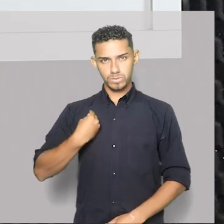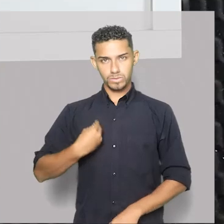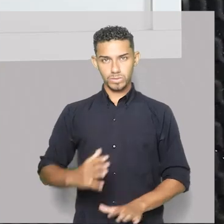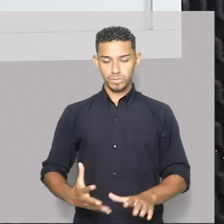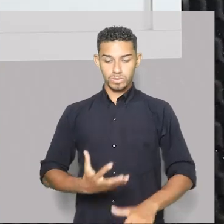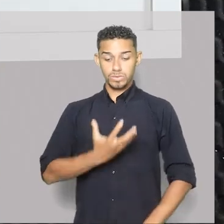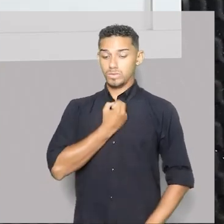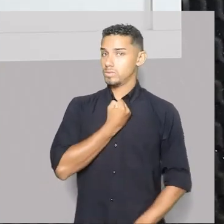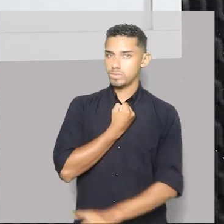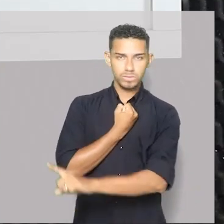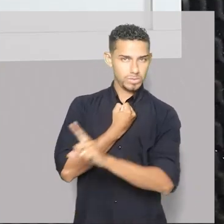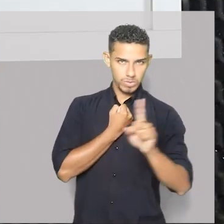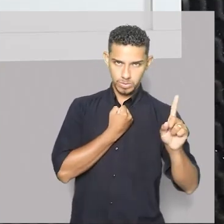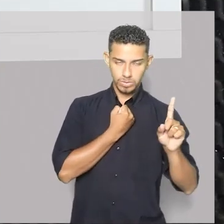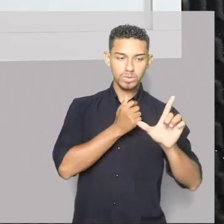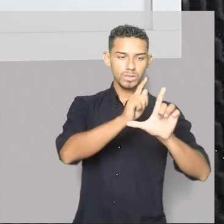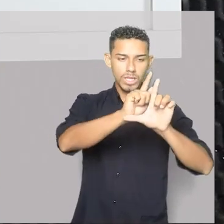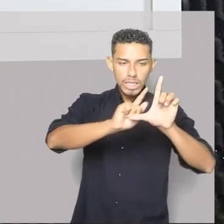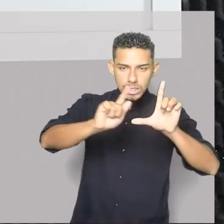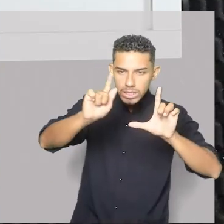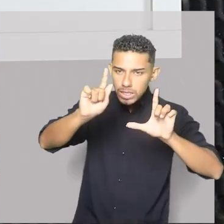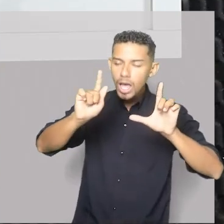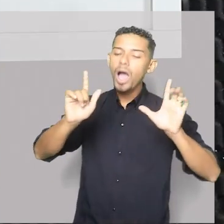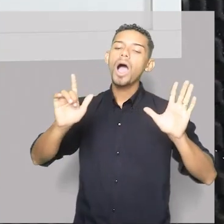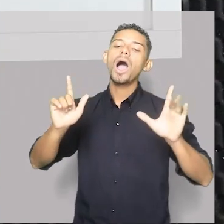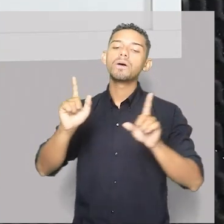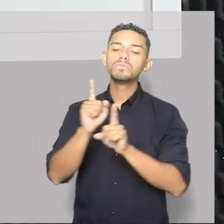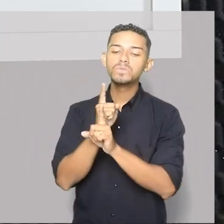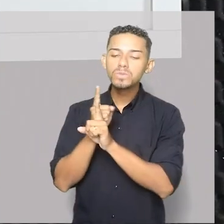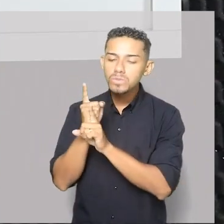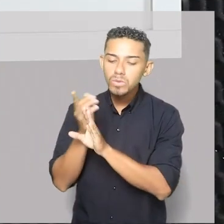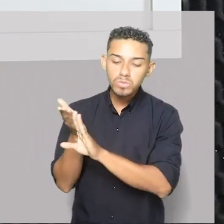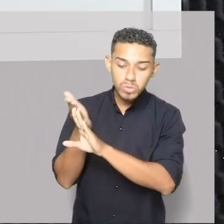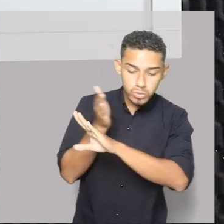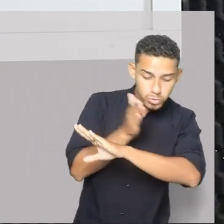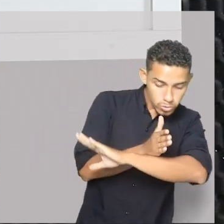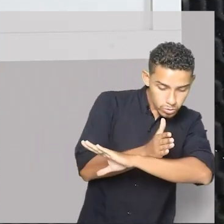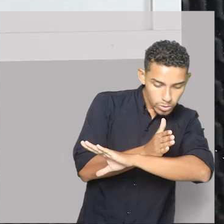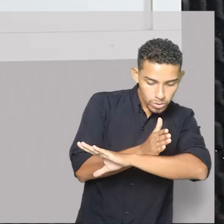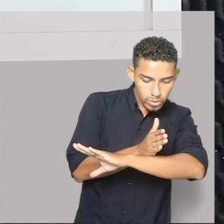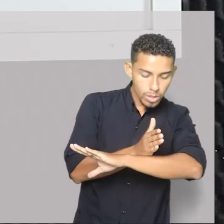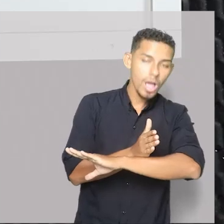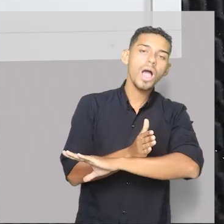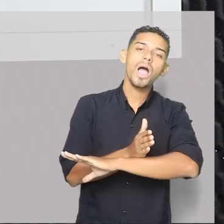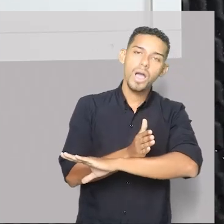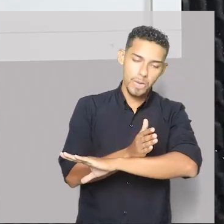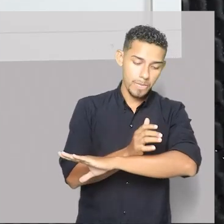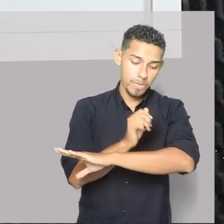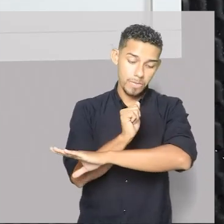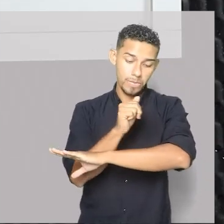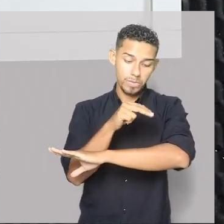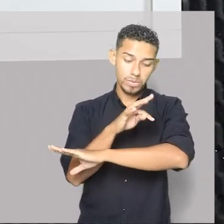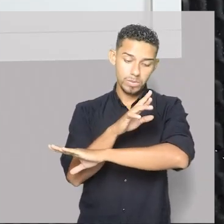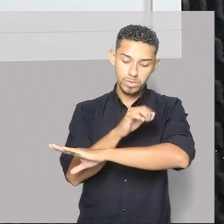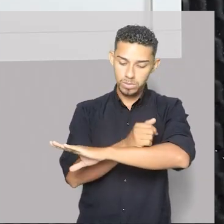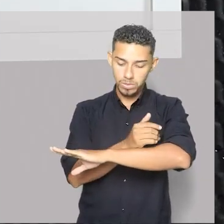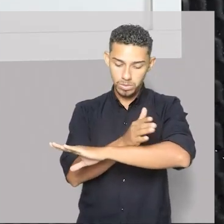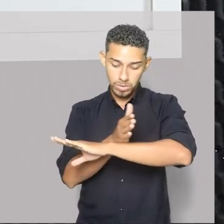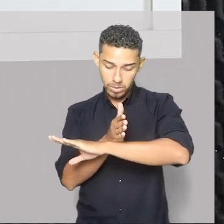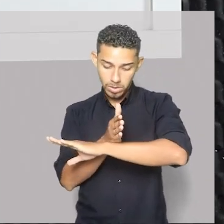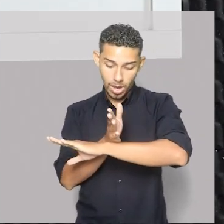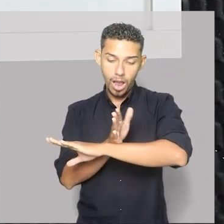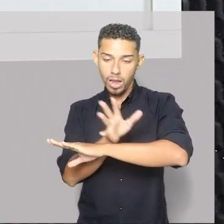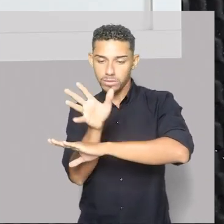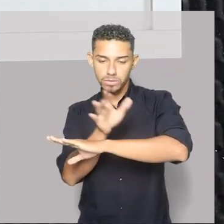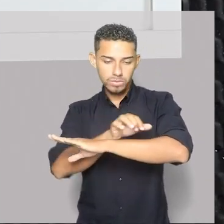se assustar, tá? Surgiu um gráfico desse, você já procura o último indivíduo, ele é um ancestral, cada nó que ramifica